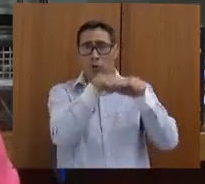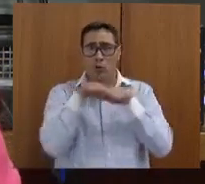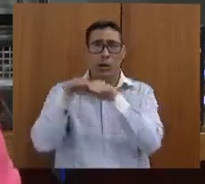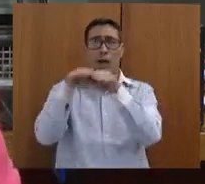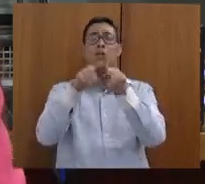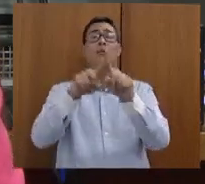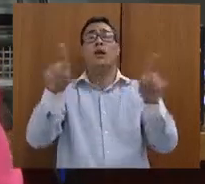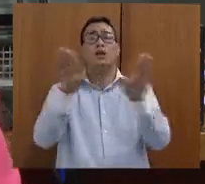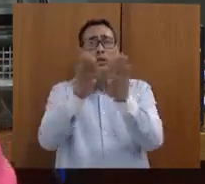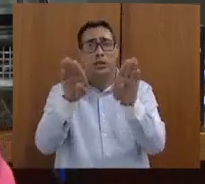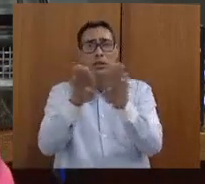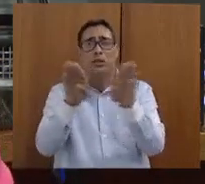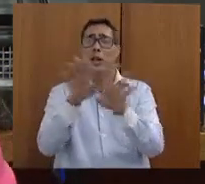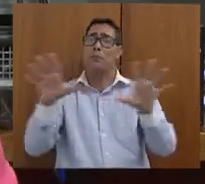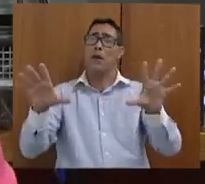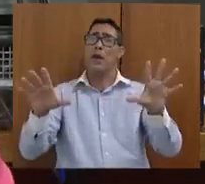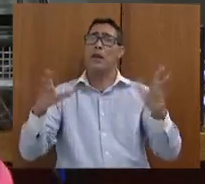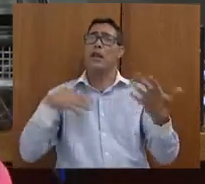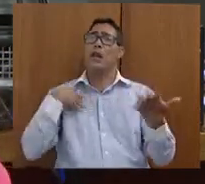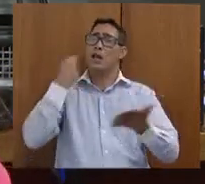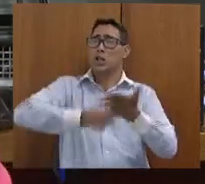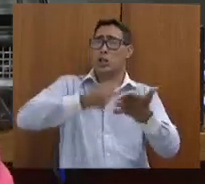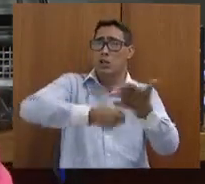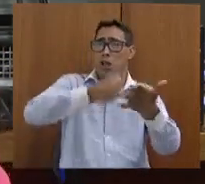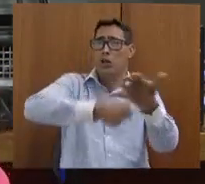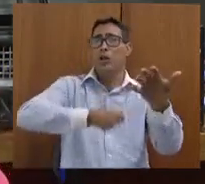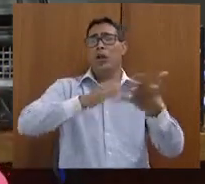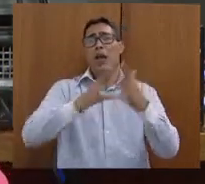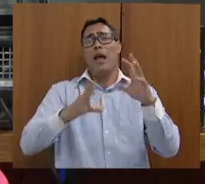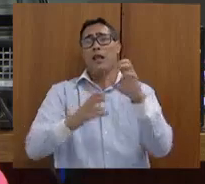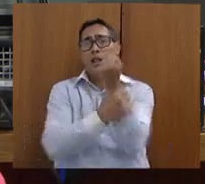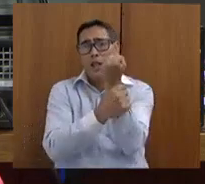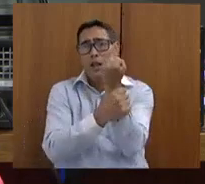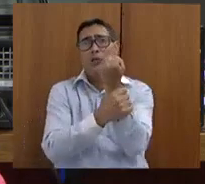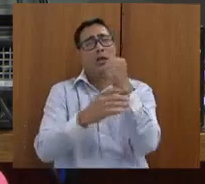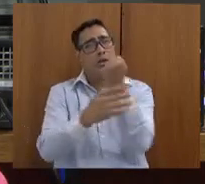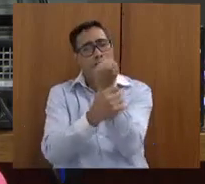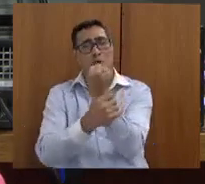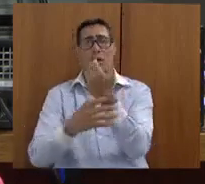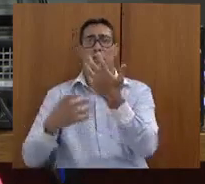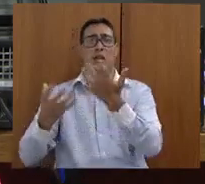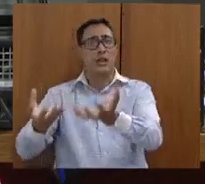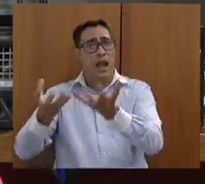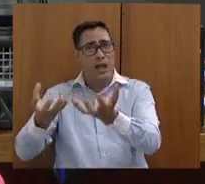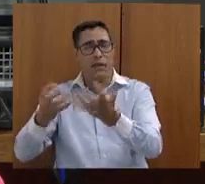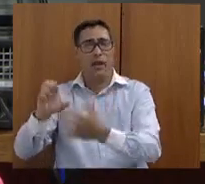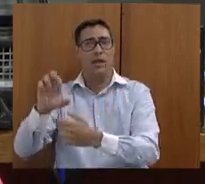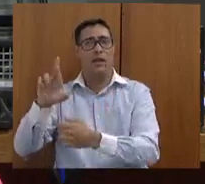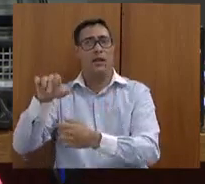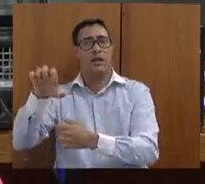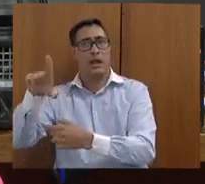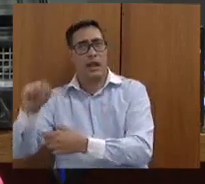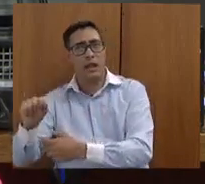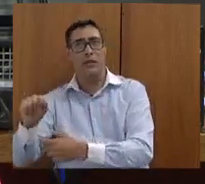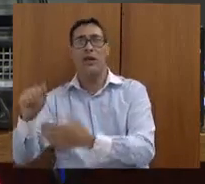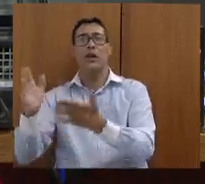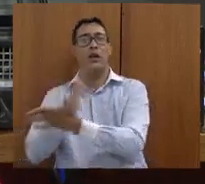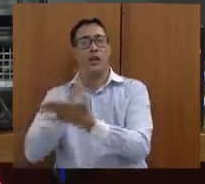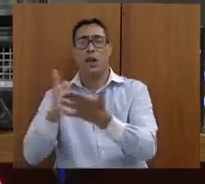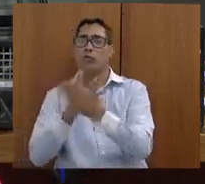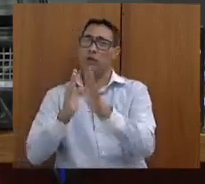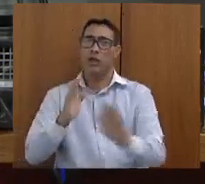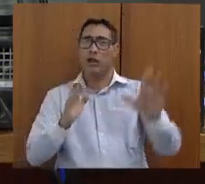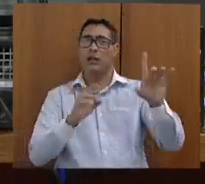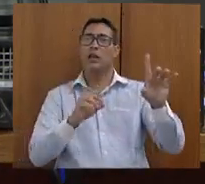da segurança a esquerda tá lutando pelo reajuste da e comprando toda a briga que eventualmente colegas à direita não